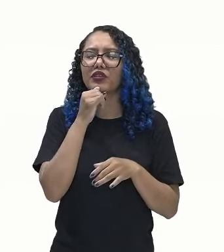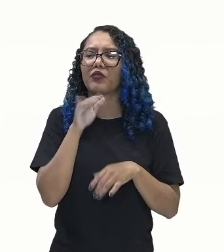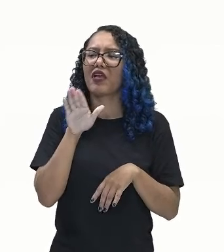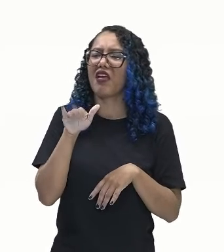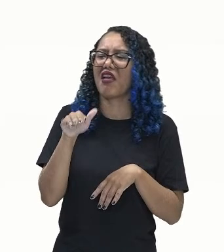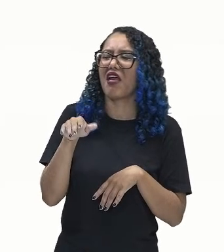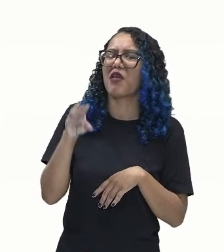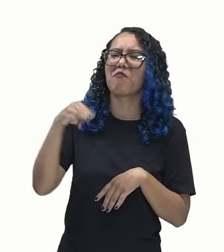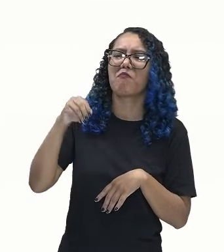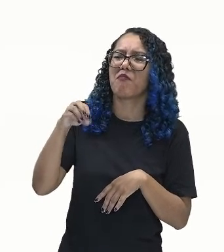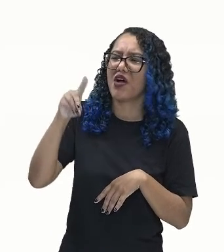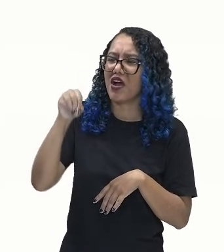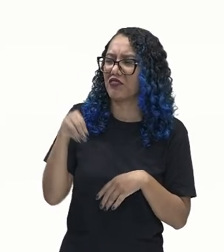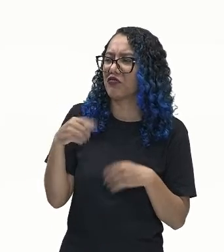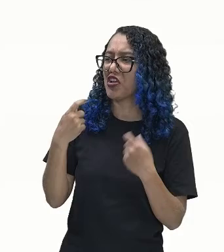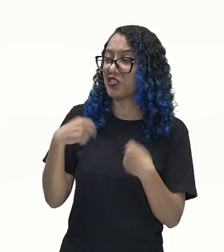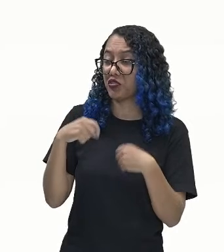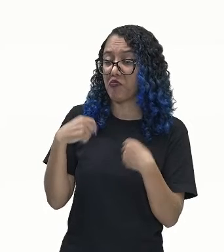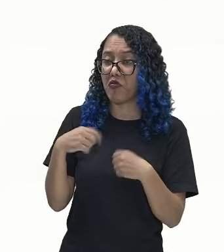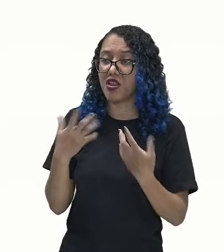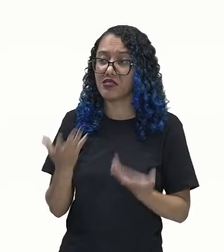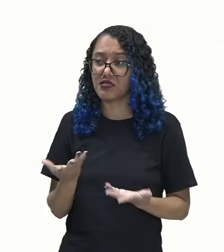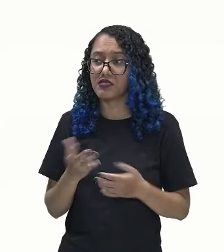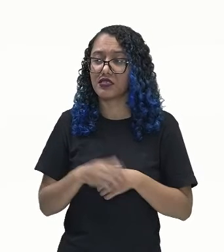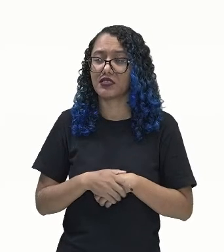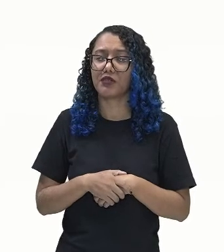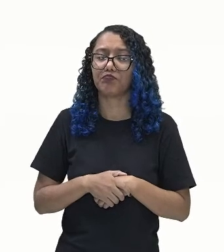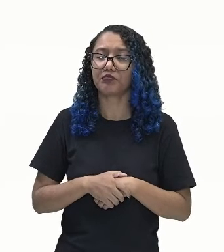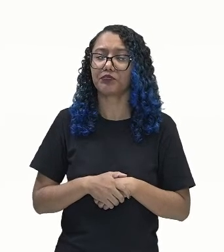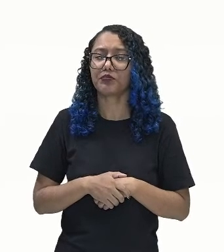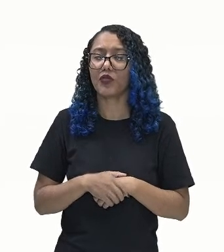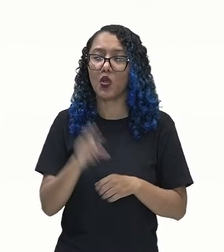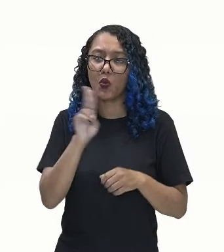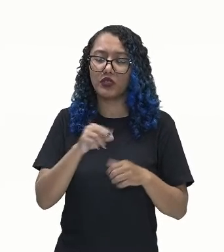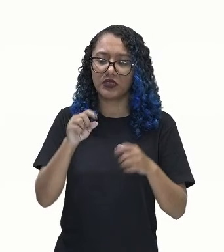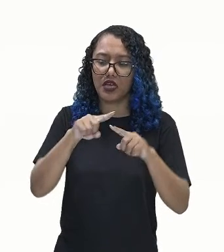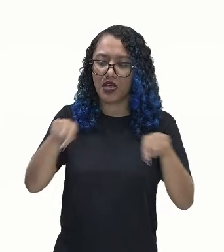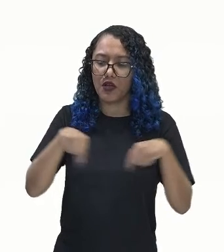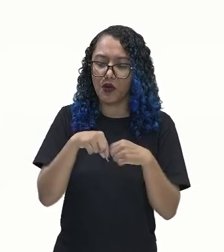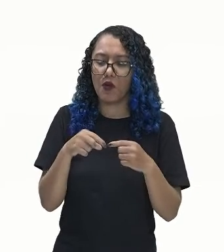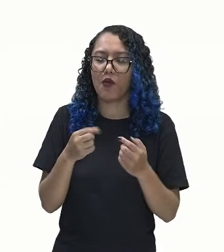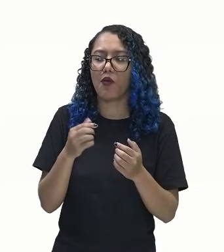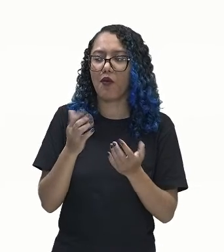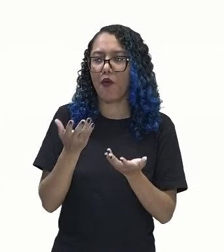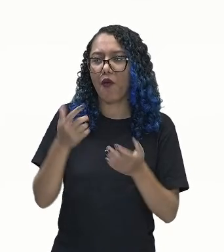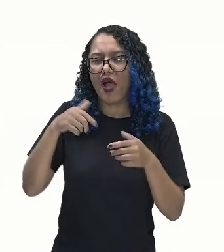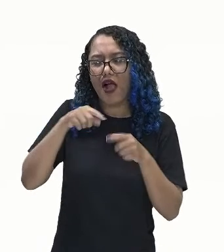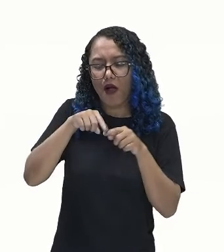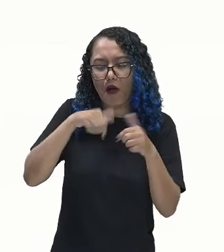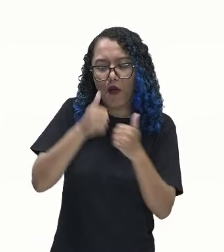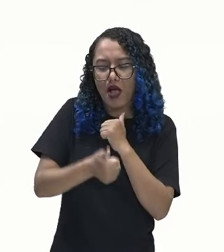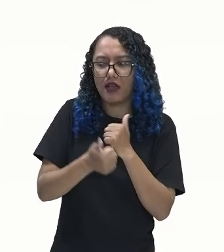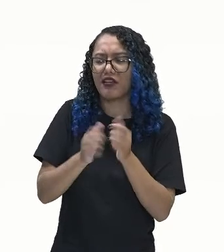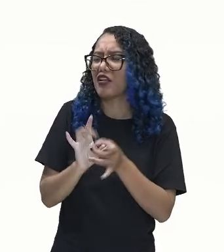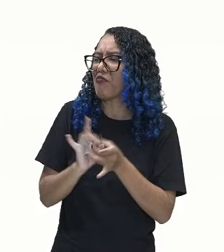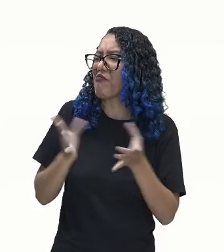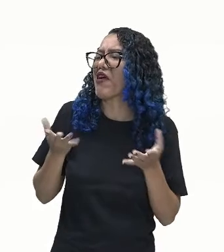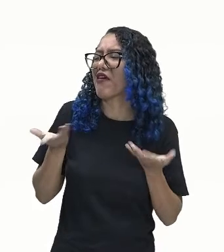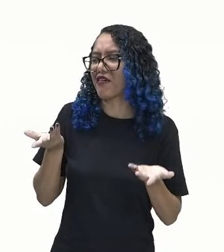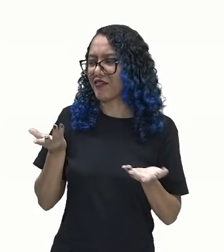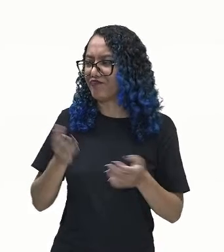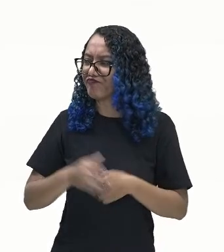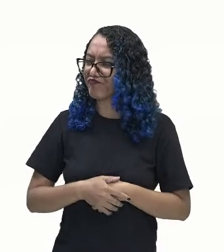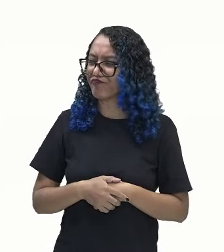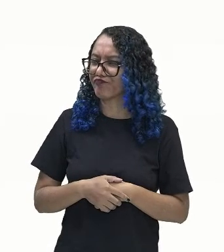precisando utilizar a quadra, libera aí para nós, por favor aí, né? O aluno não pode